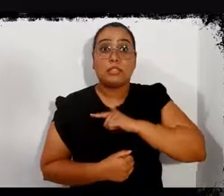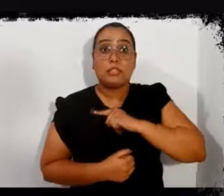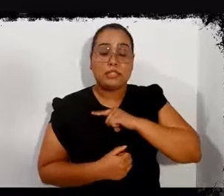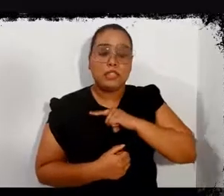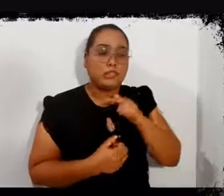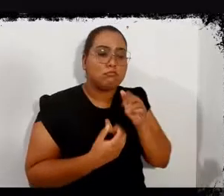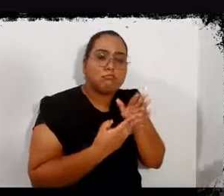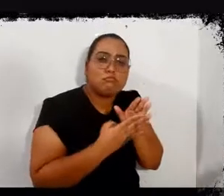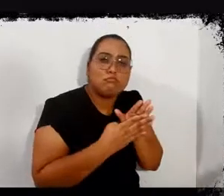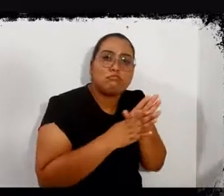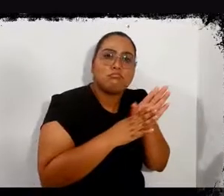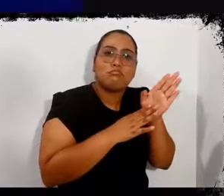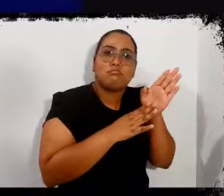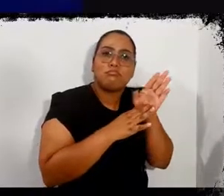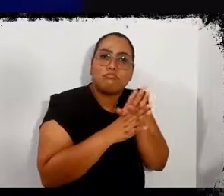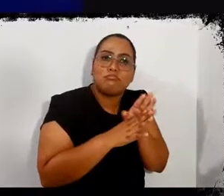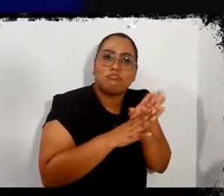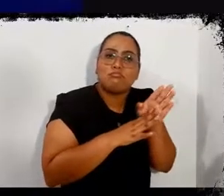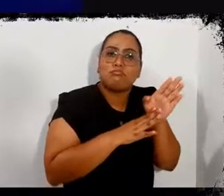Para Jung, porém,